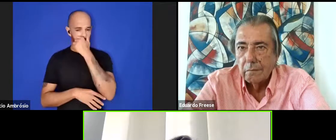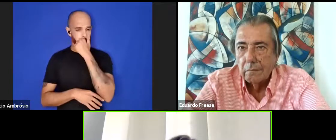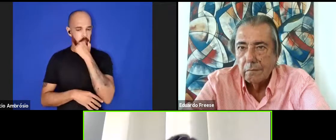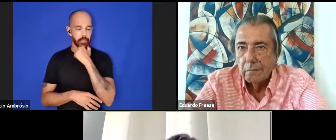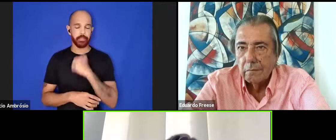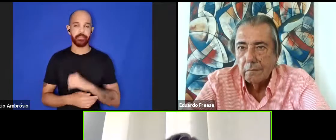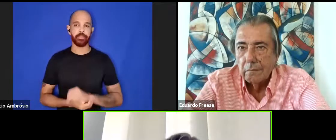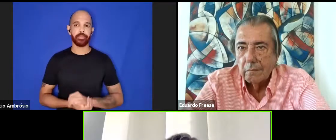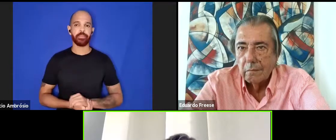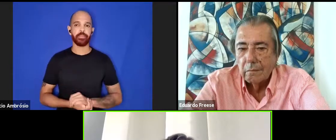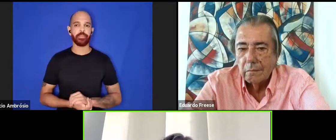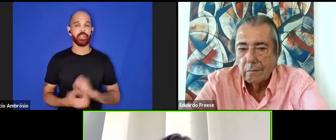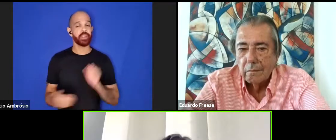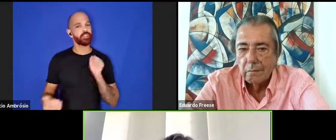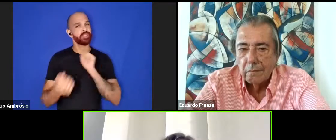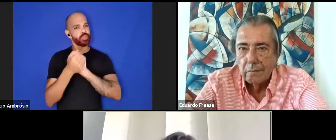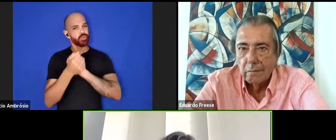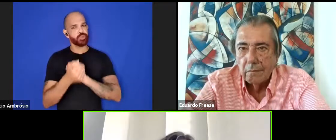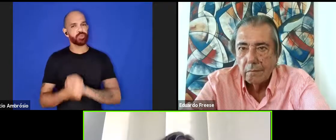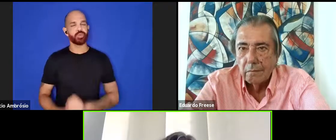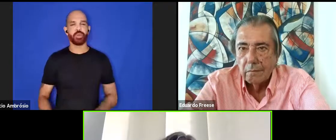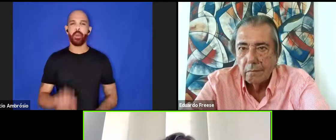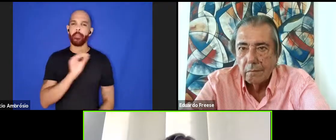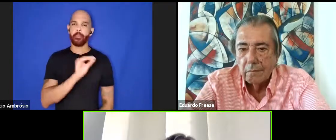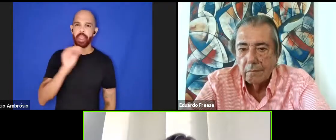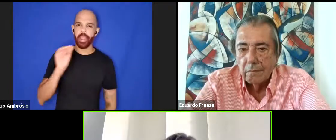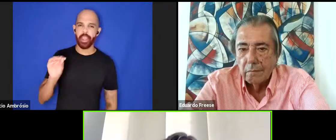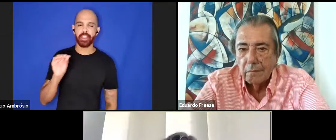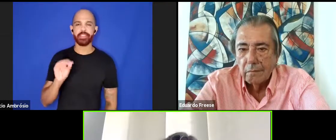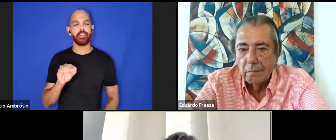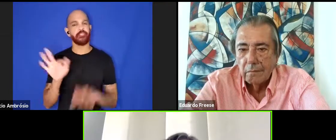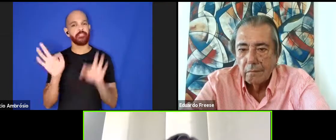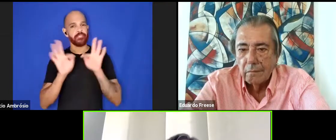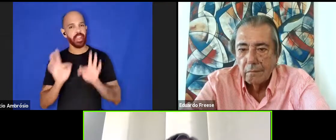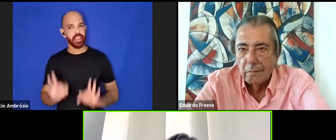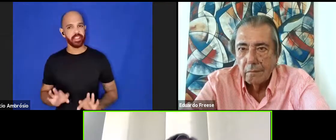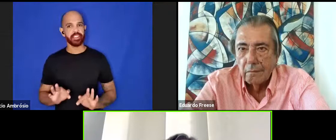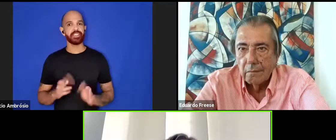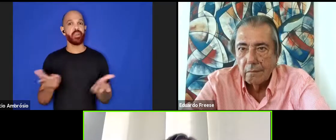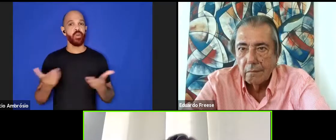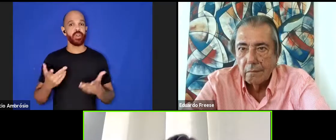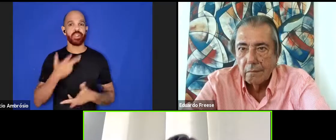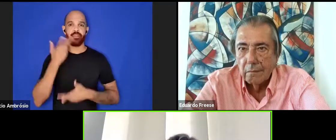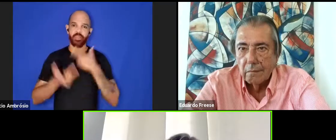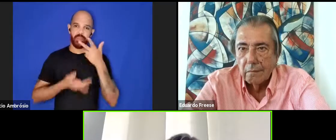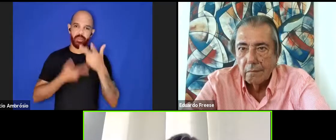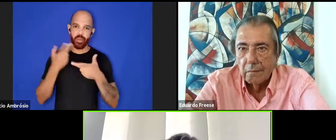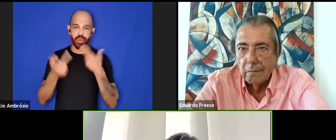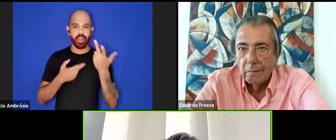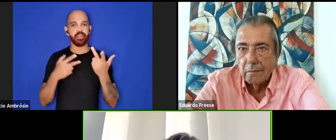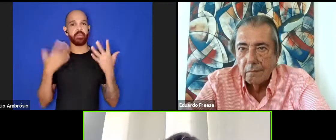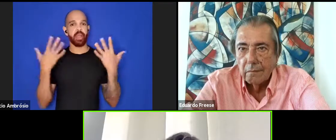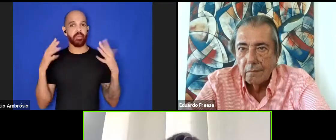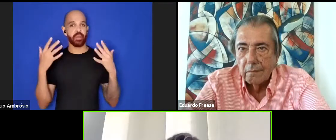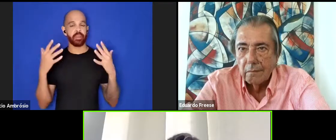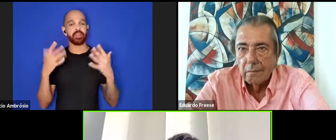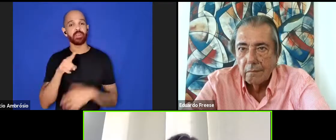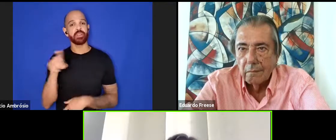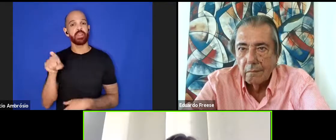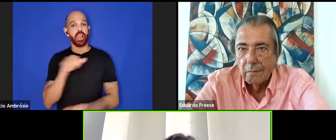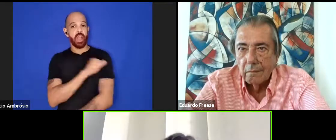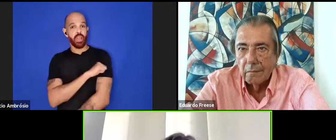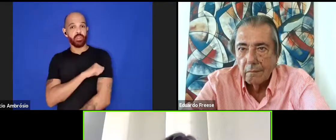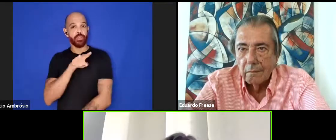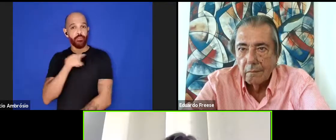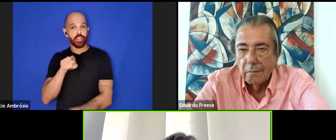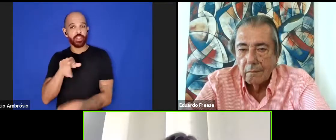A gente está junto. Um beijo e fico muito feliz por estar falando essas palavras em nome dos alunos que você orientou